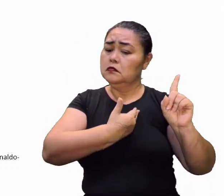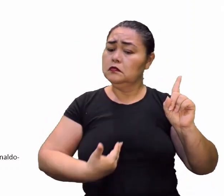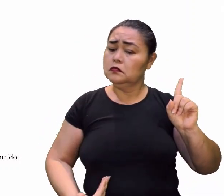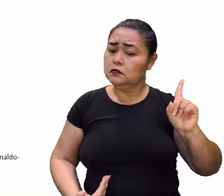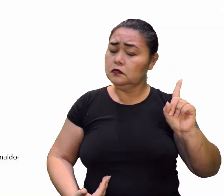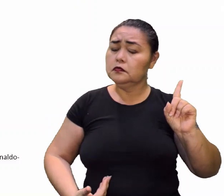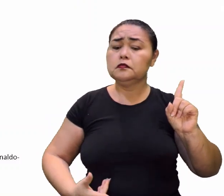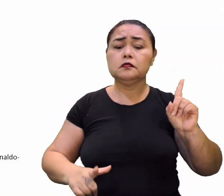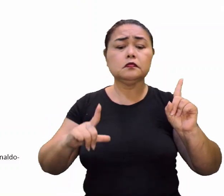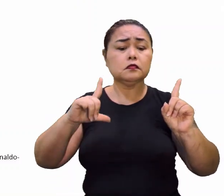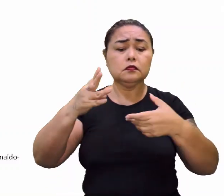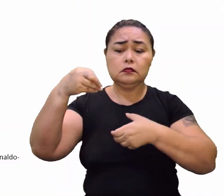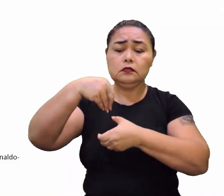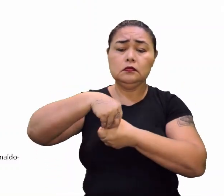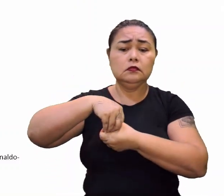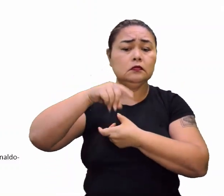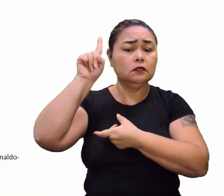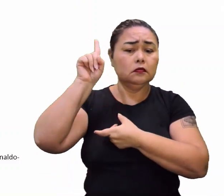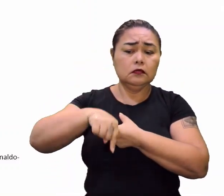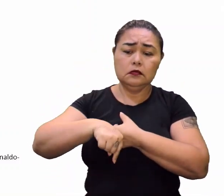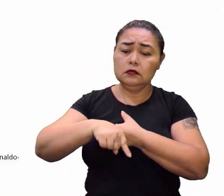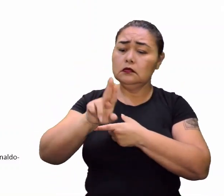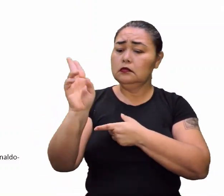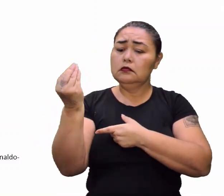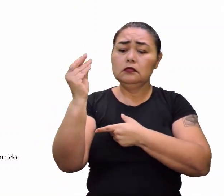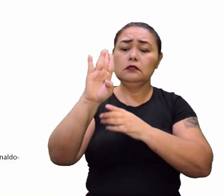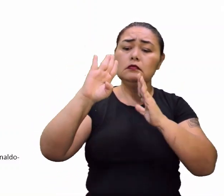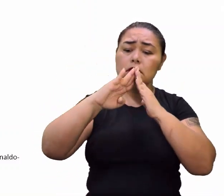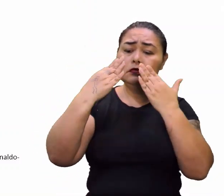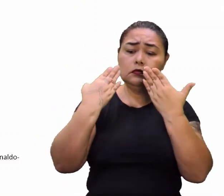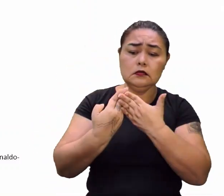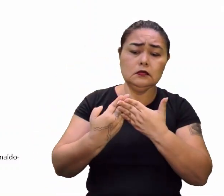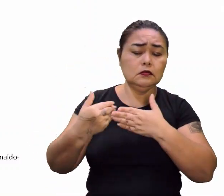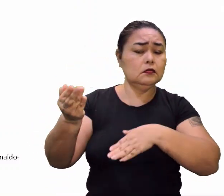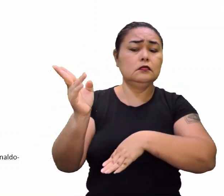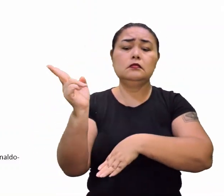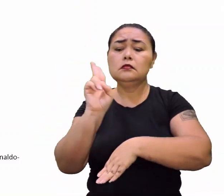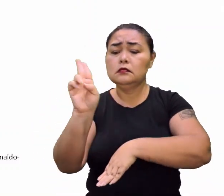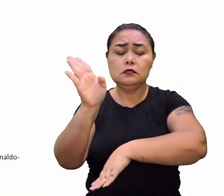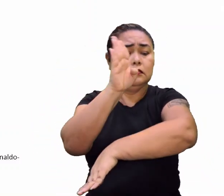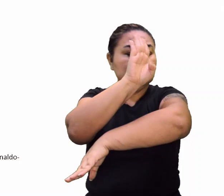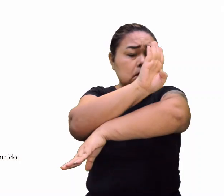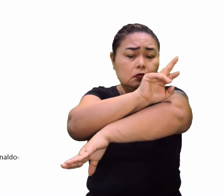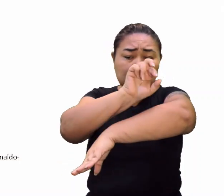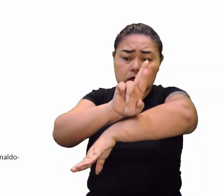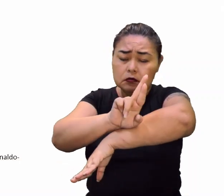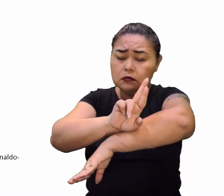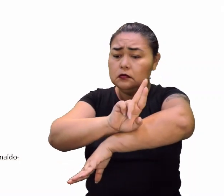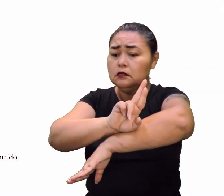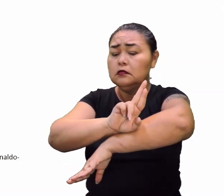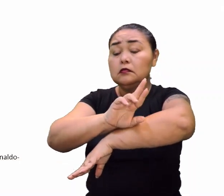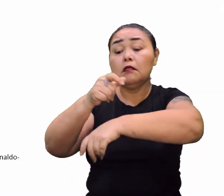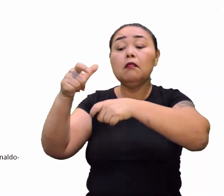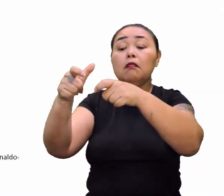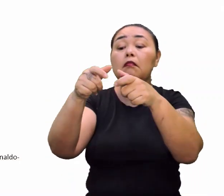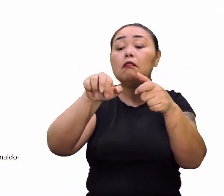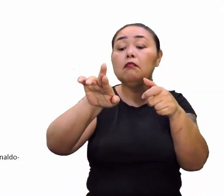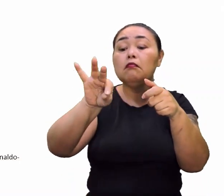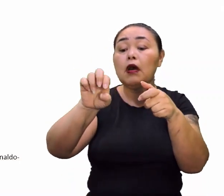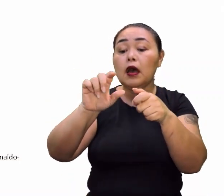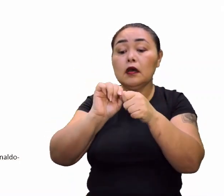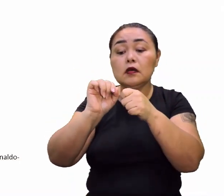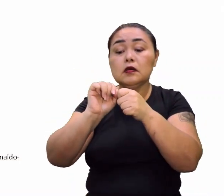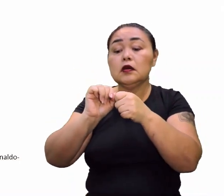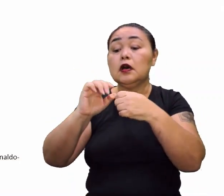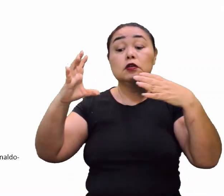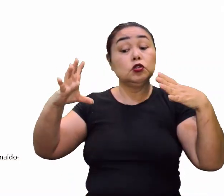ele tem... É nome de escola, é nome de BR, é nome... Desculpa, nome de bairro, né? Nome